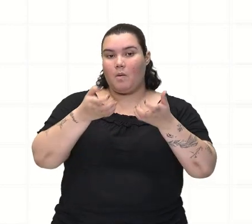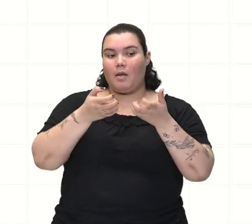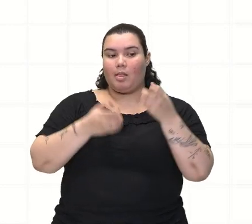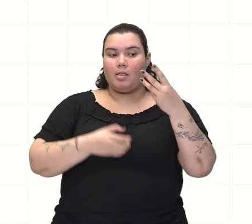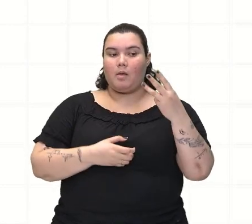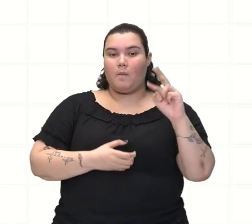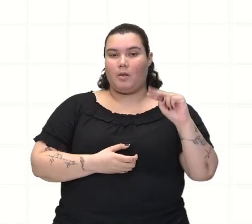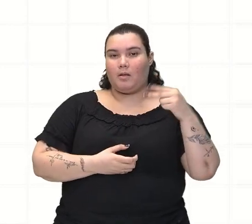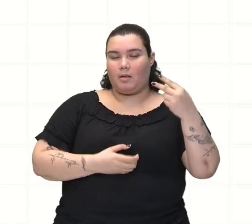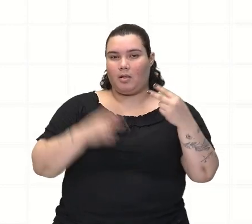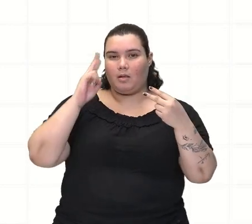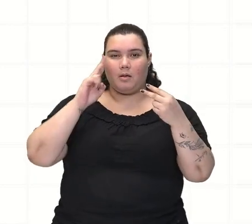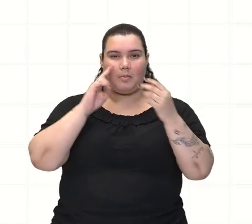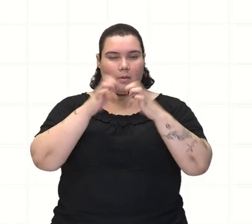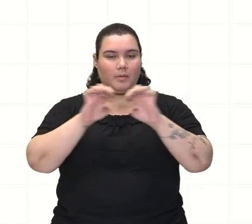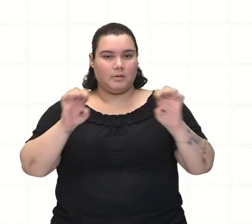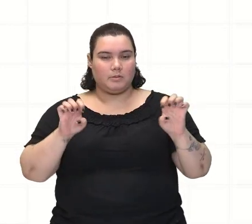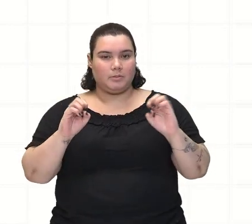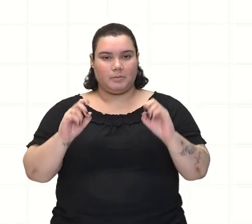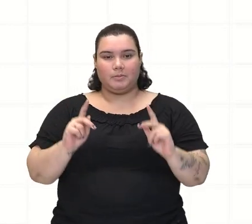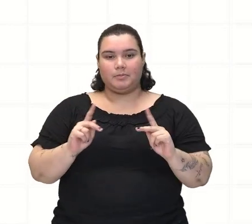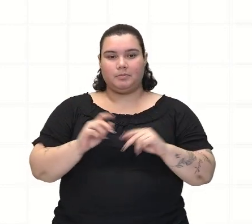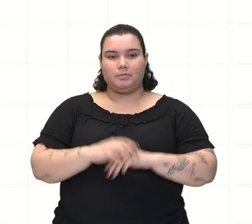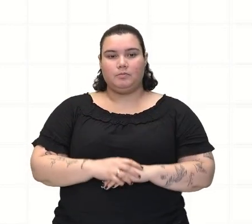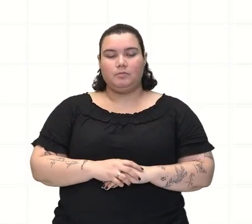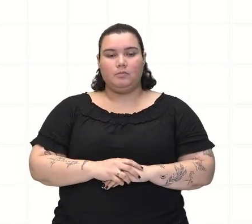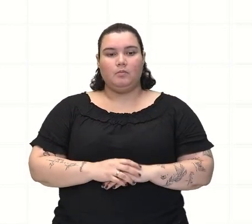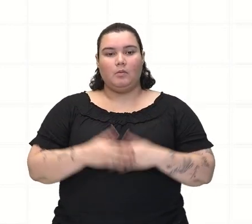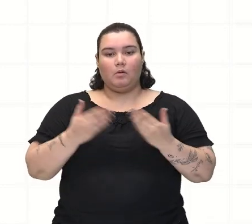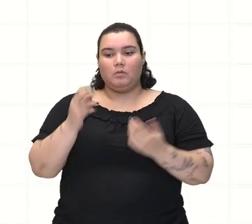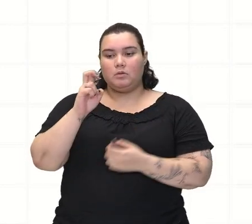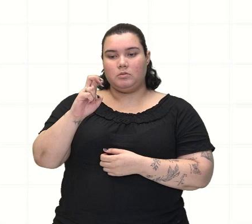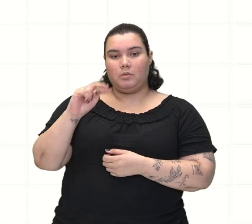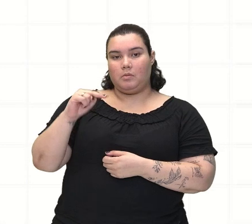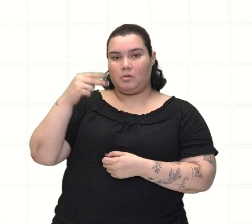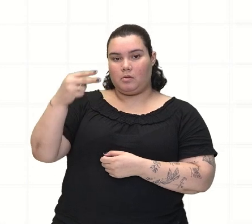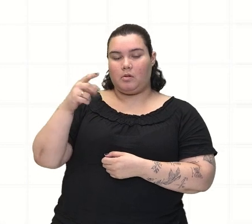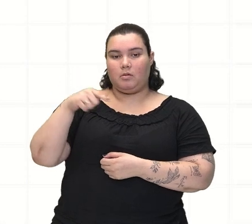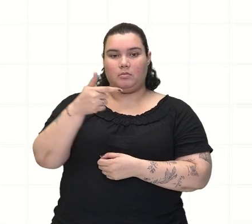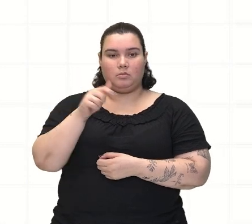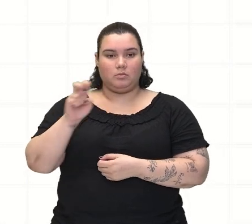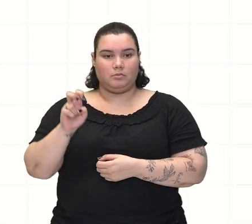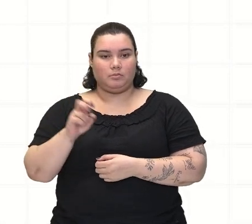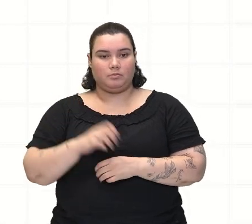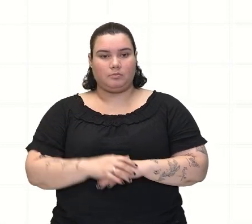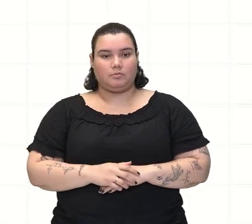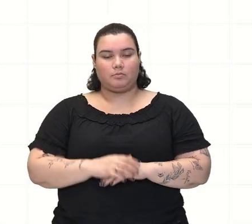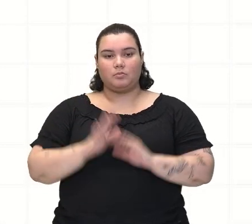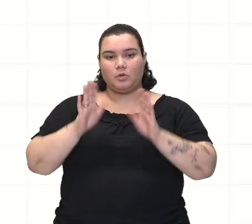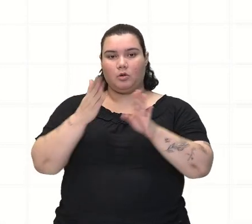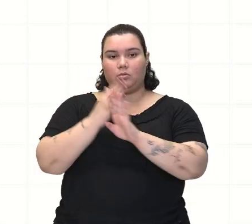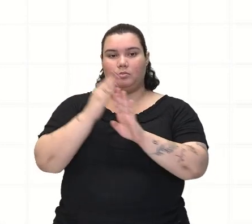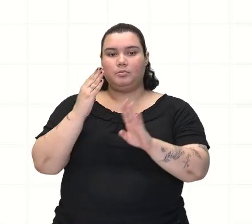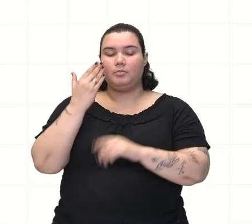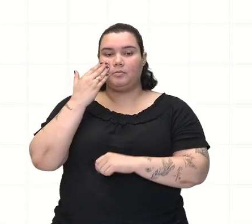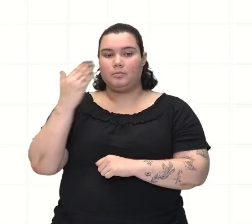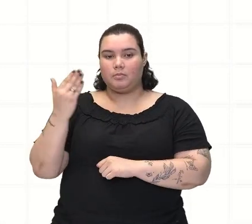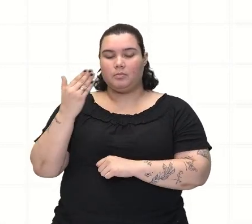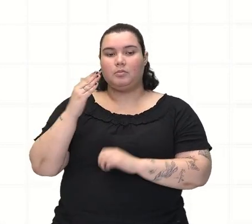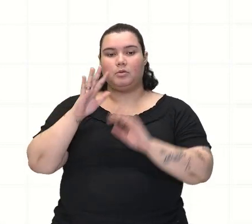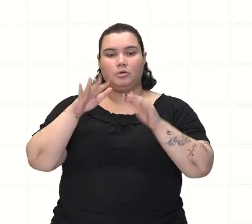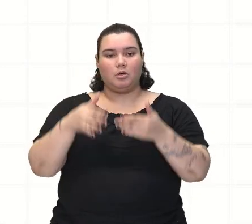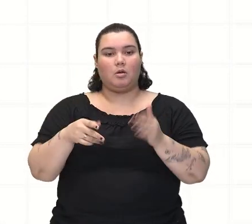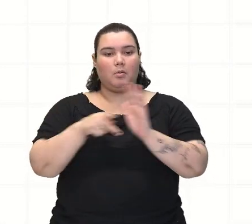ao quadrado, ok? Então, vai ficar 5 ao quadrado é 25, ó. Então, nós já temos aqui o quadrado